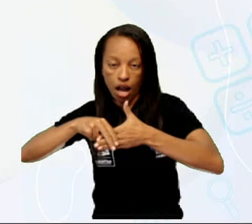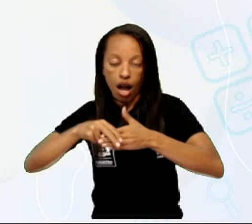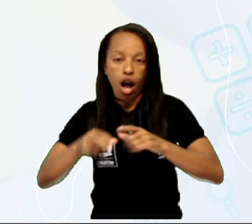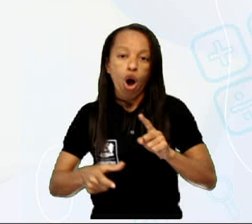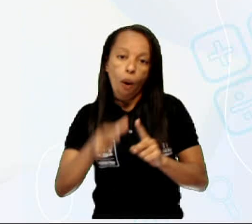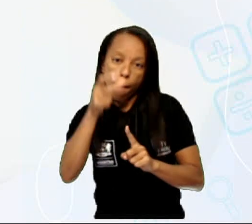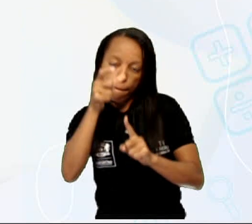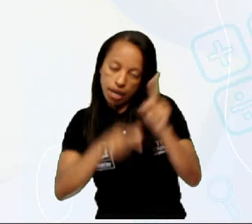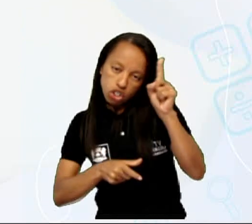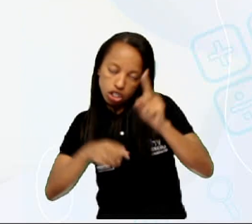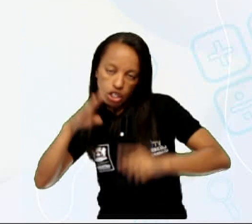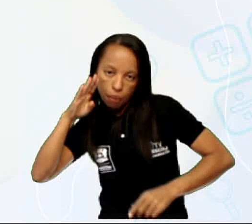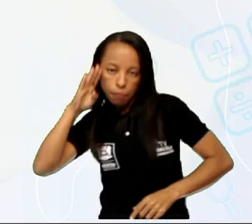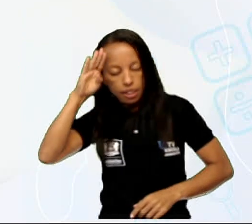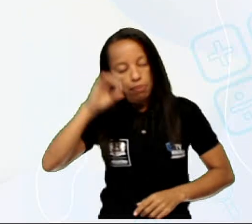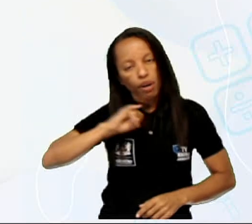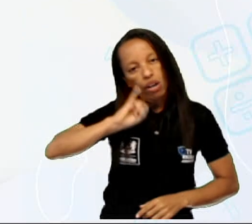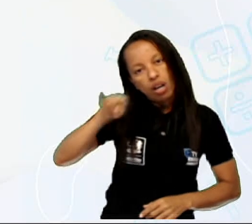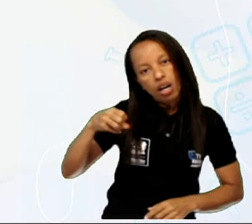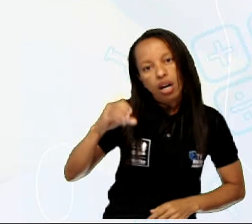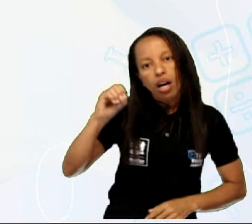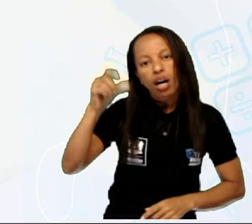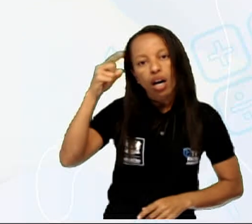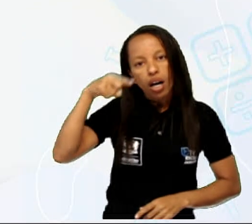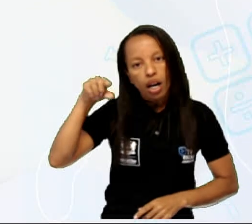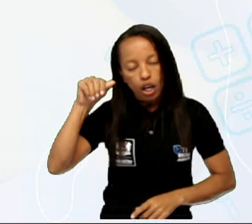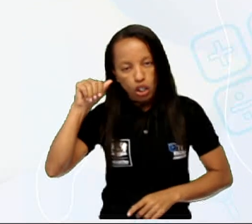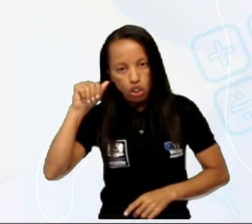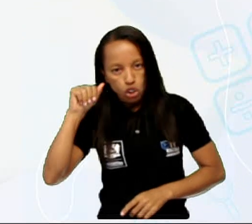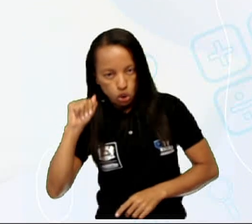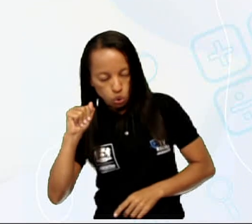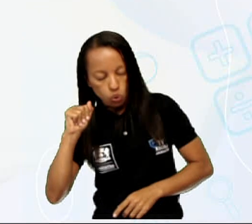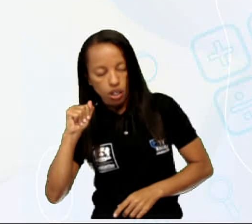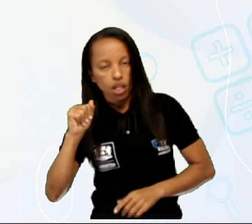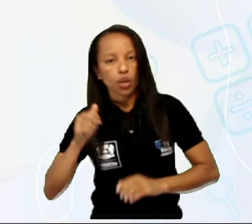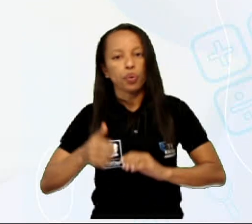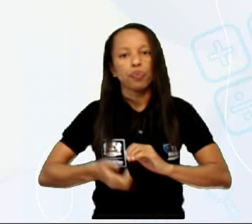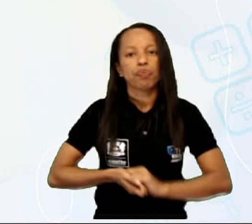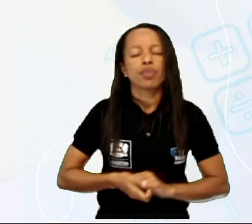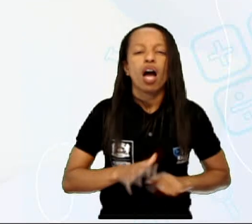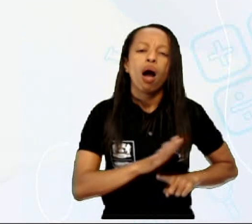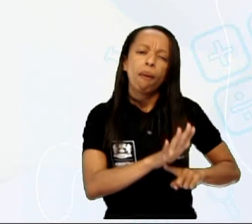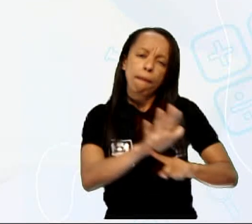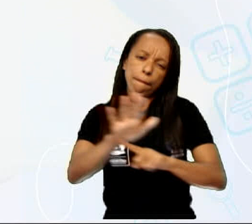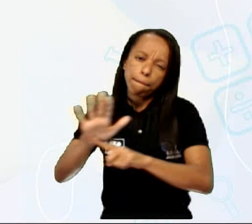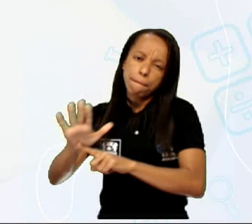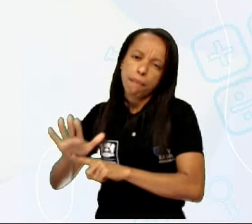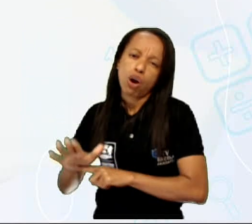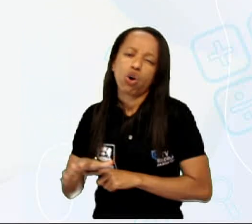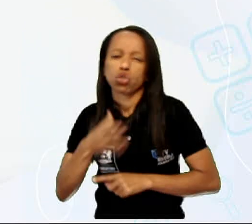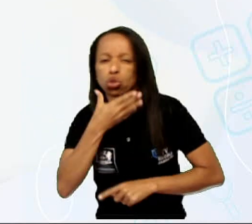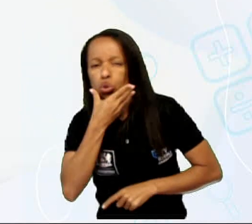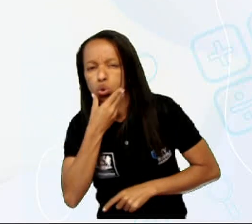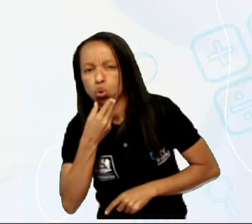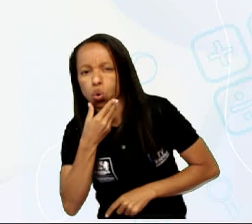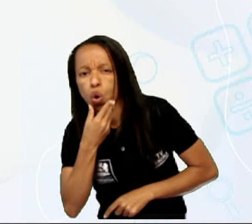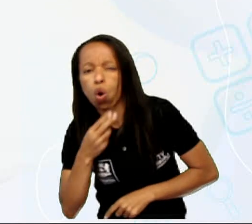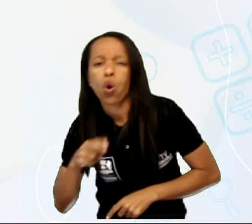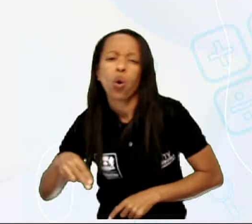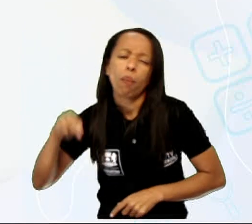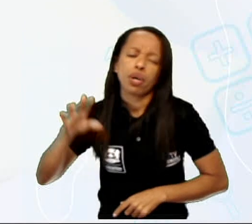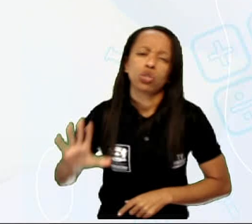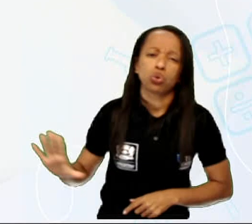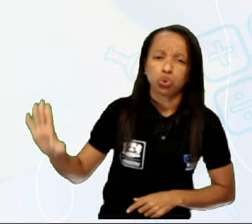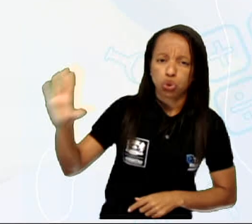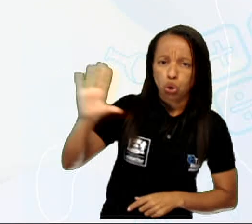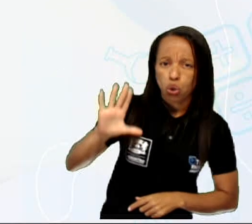João Grilo. Ele retrata o nordestino pobre e excluído, arrasado pelas consequências